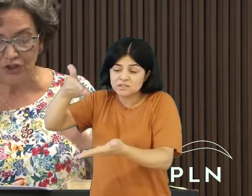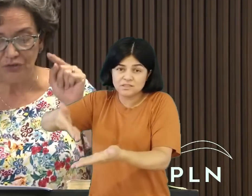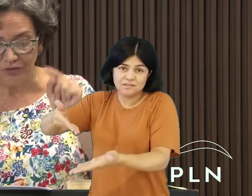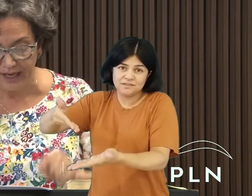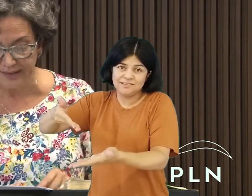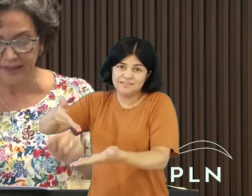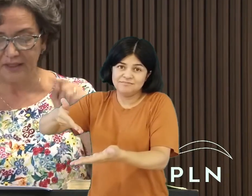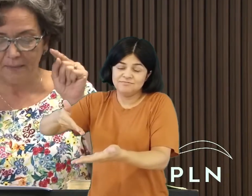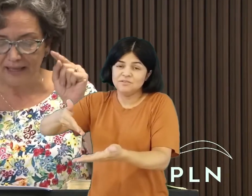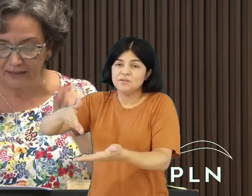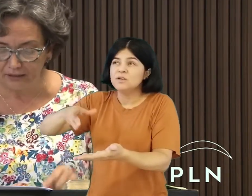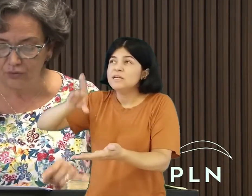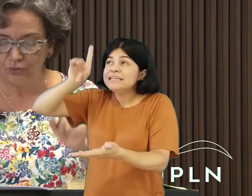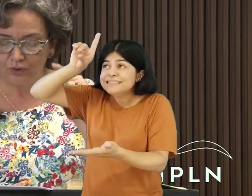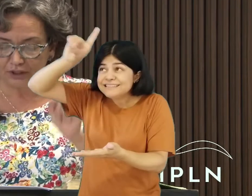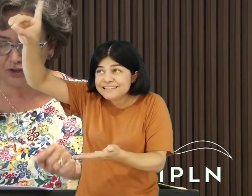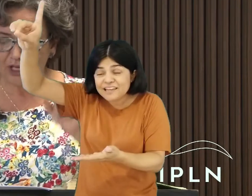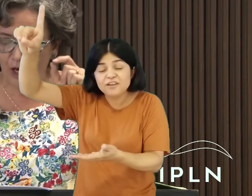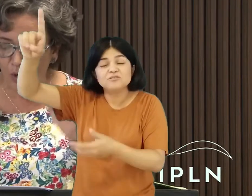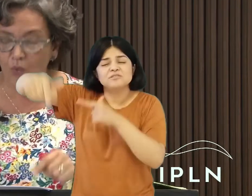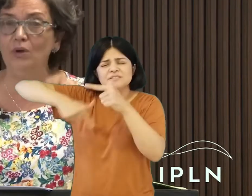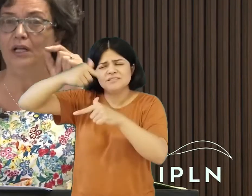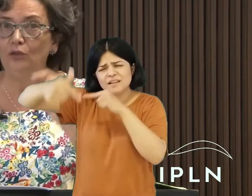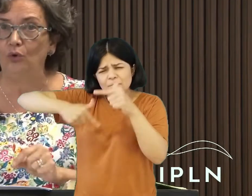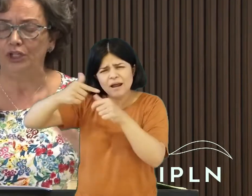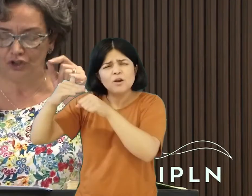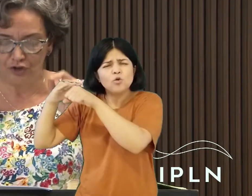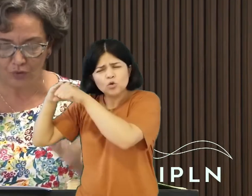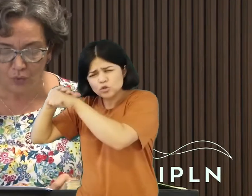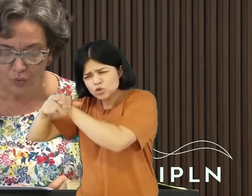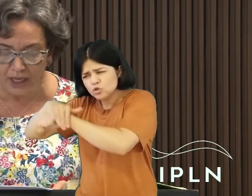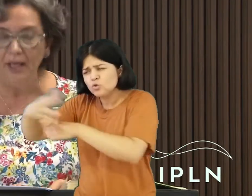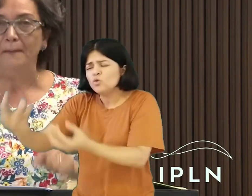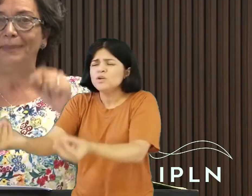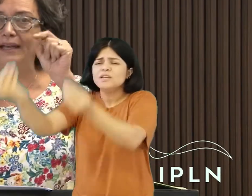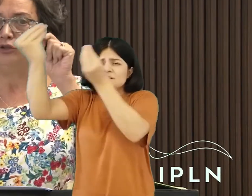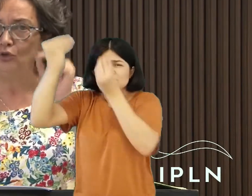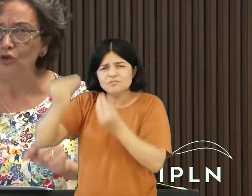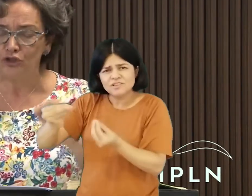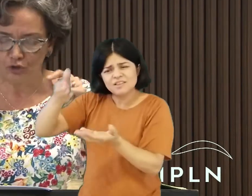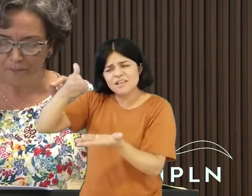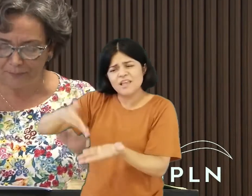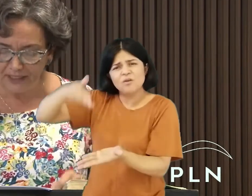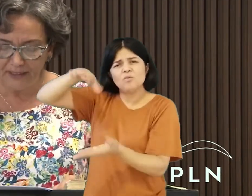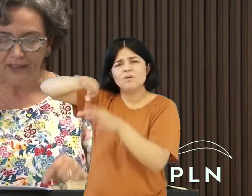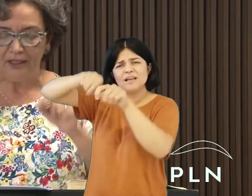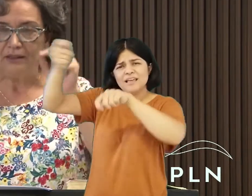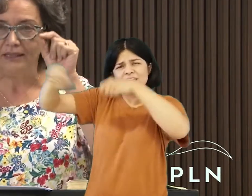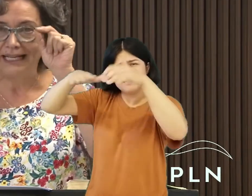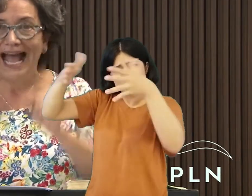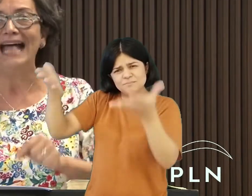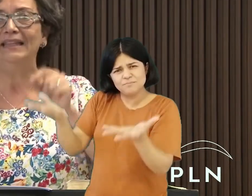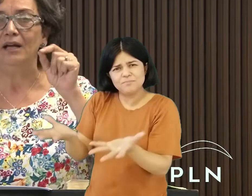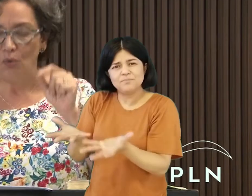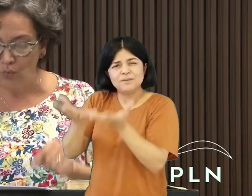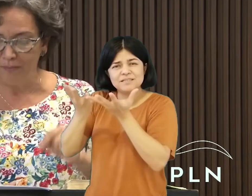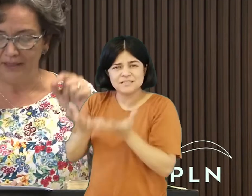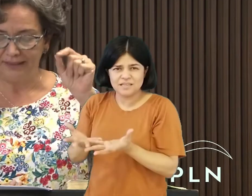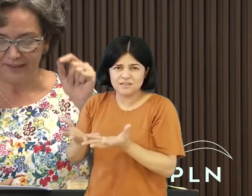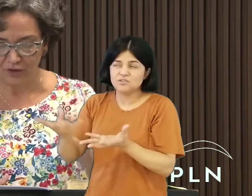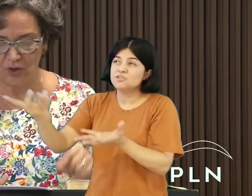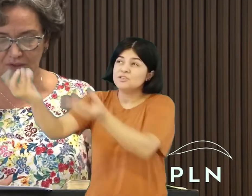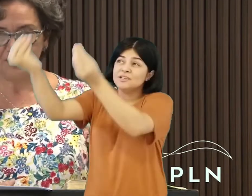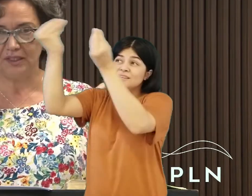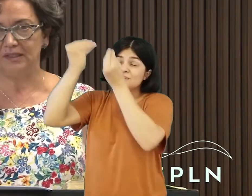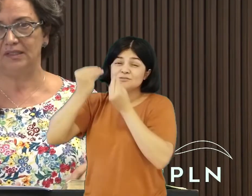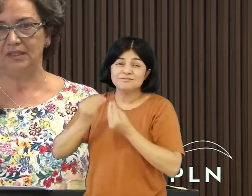não estivesse trabalhando durante a longa noite escura para nos suprir cada uma